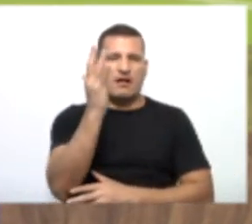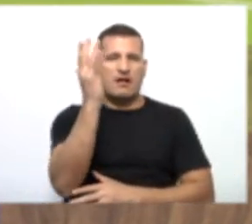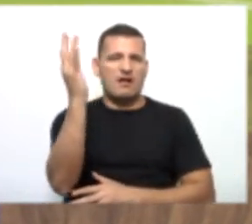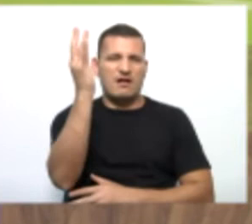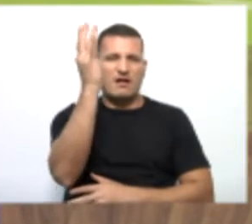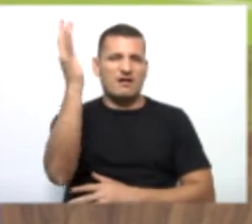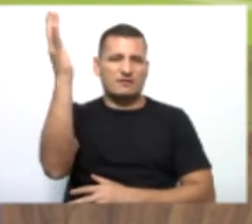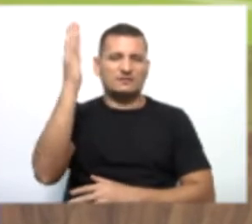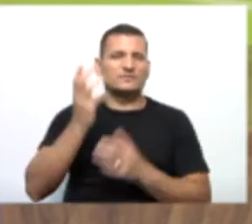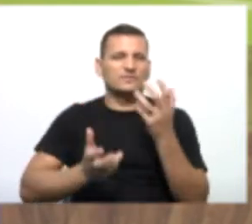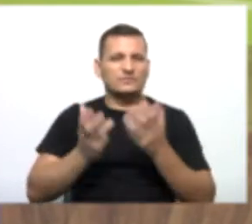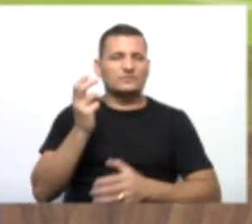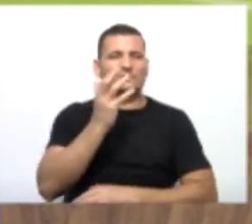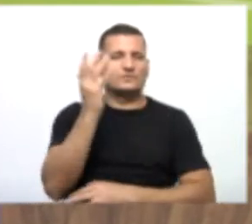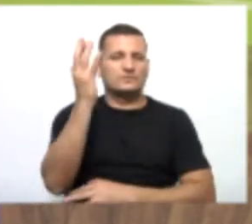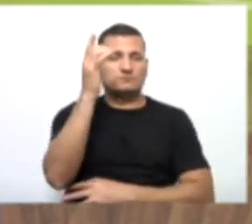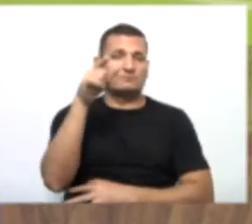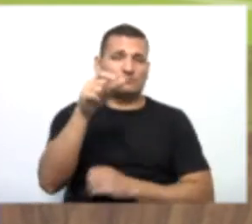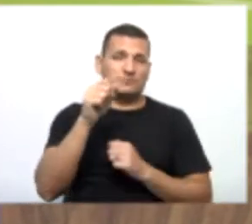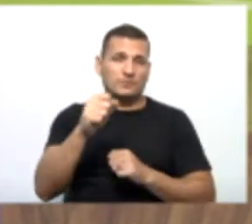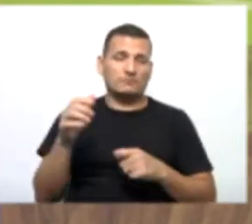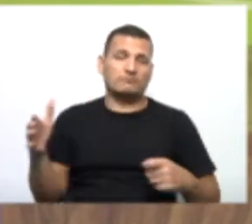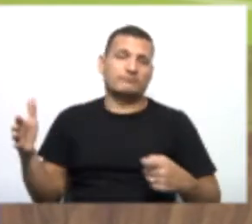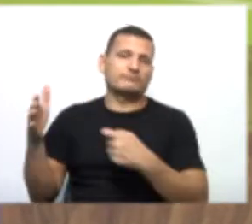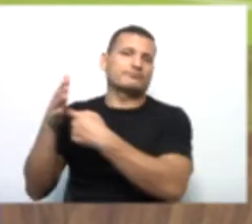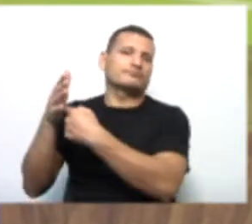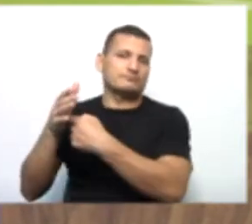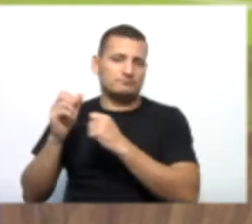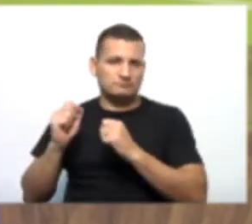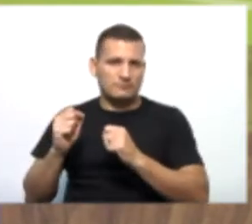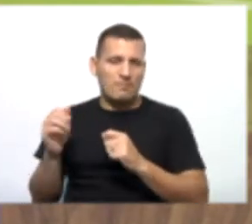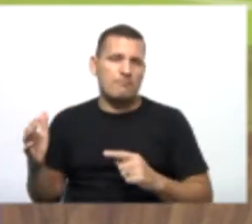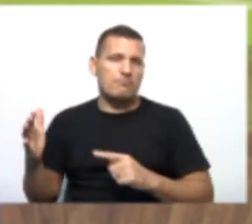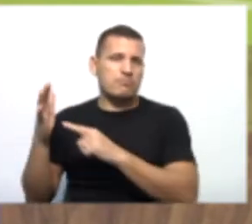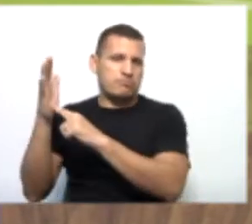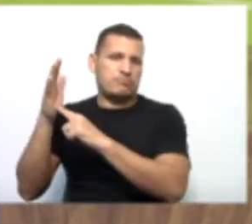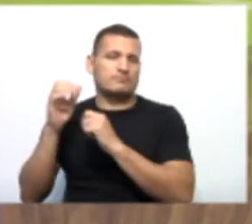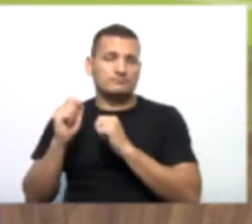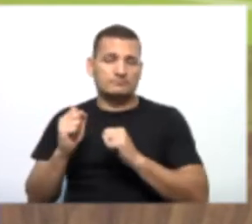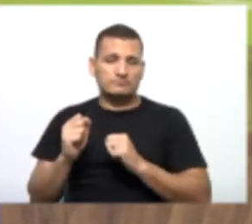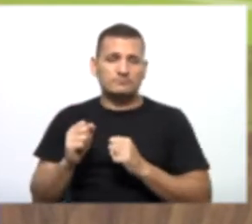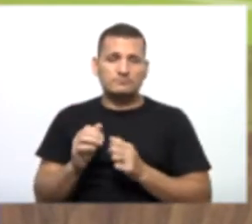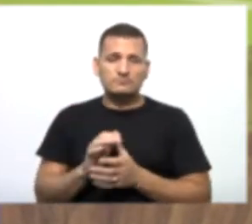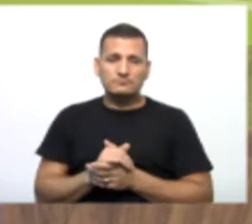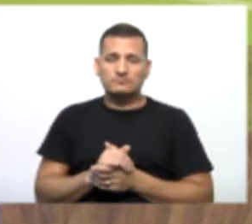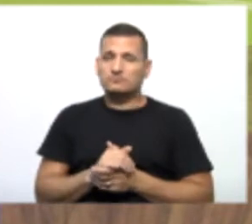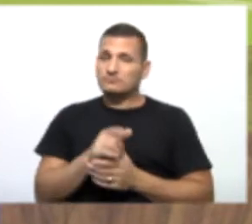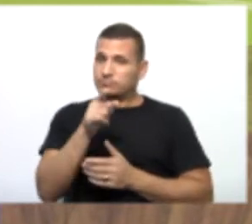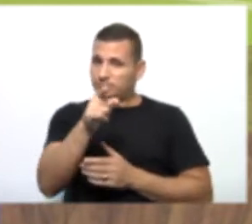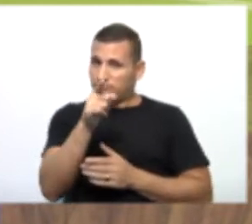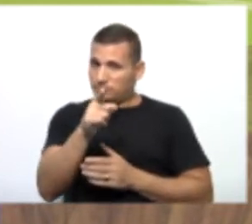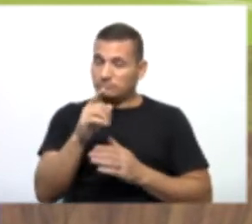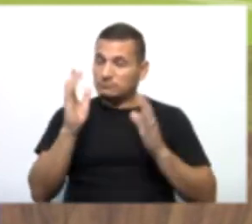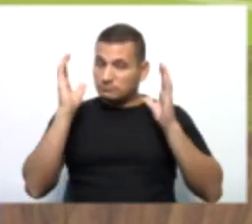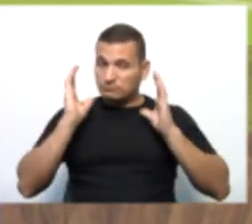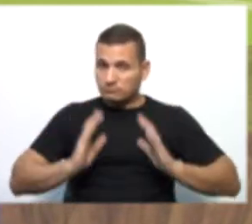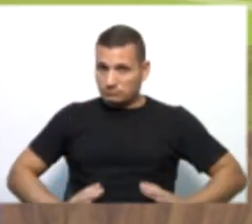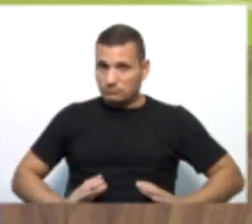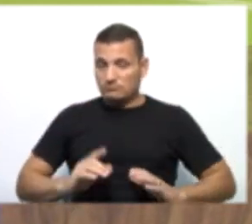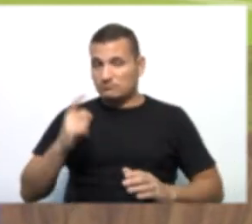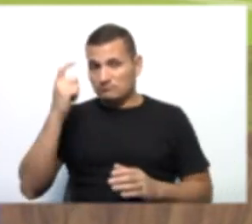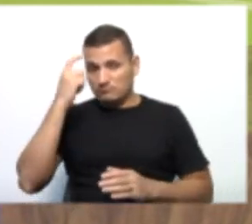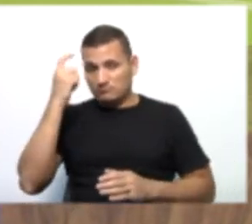muita coisa lá na sua chaminé, você pode fazer uma denúncia, né? E você, aliás, você pode não, você como cidadão e